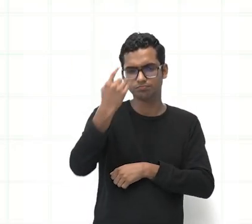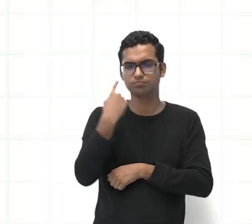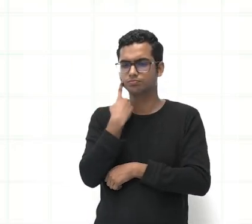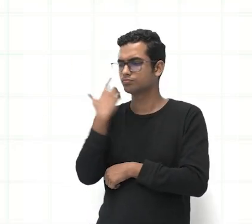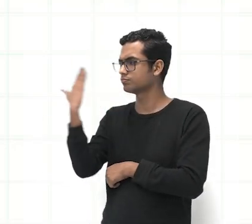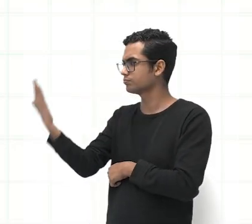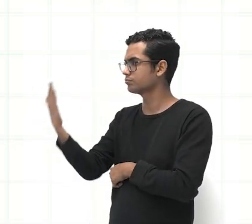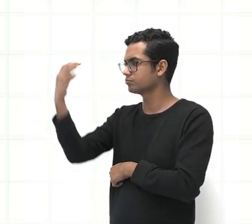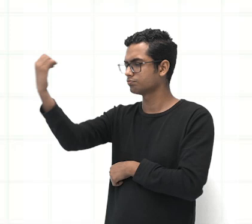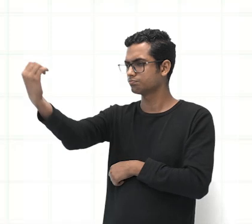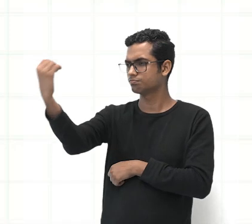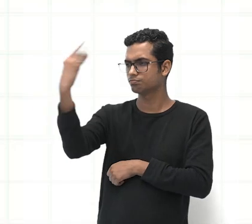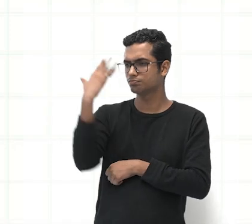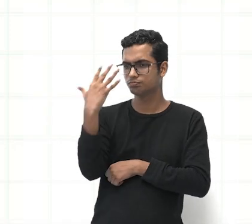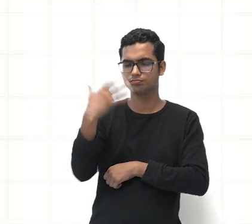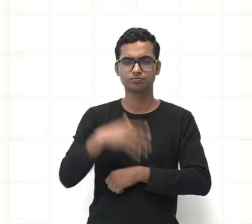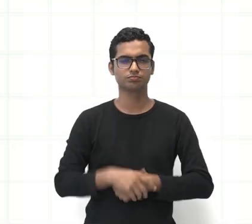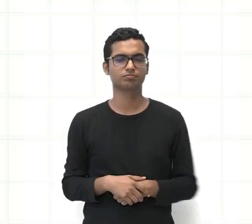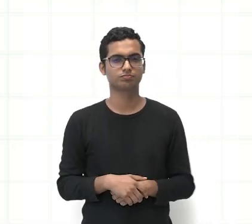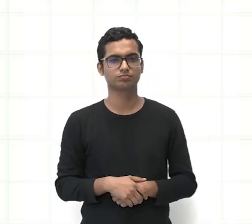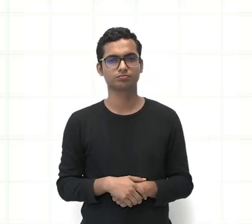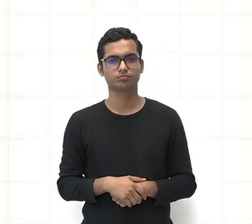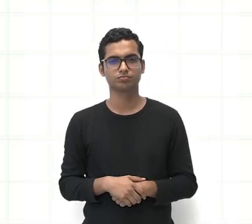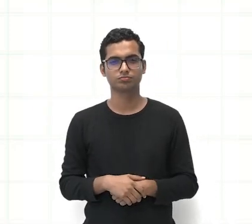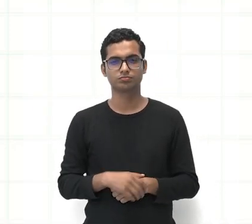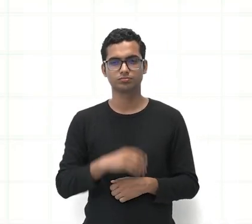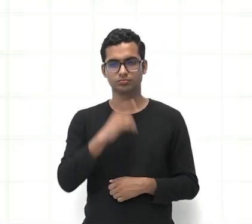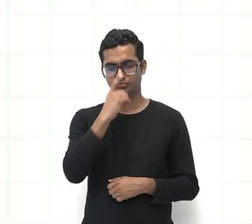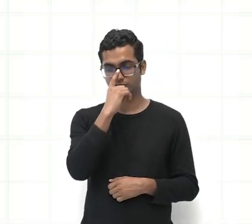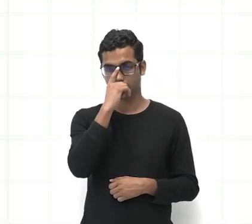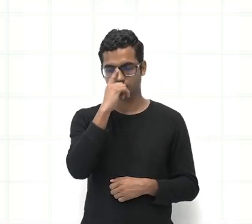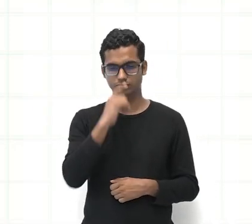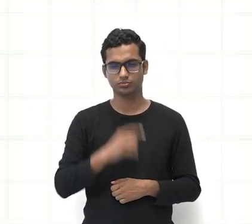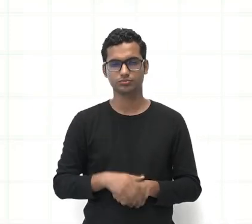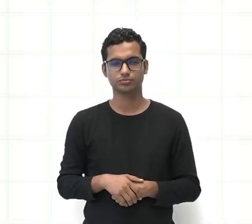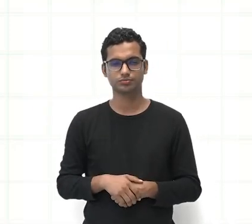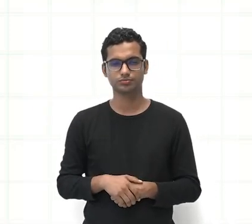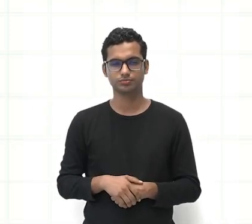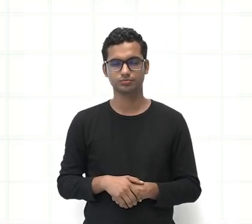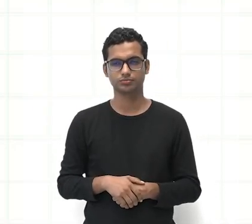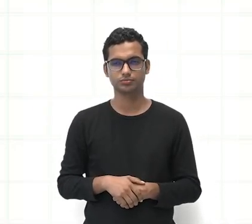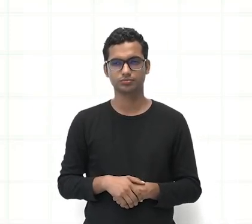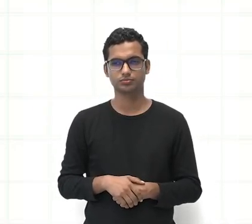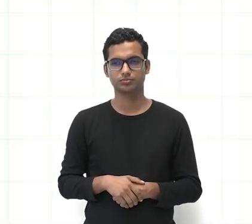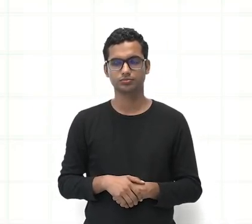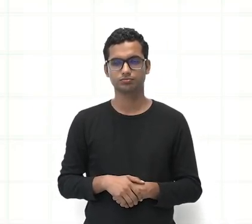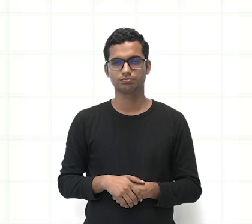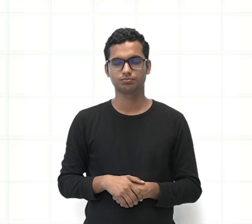aqui, tá? Essa imagem ela vai passar pelo cristalino,